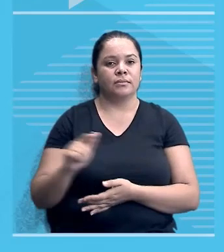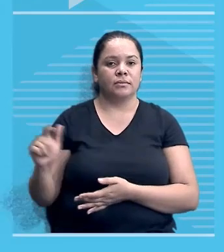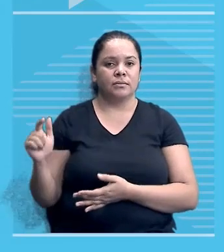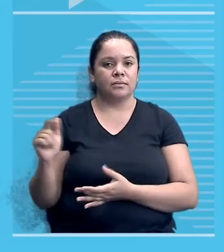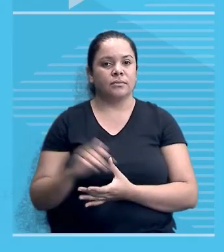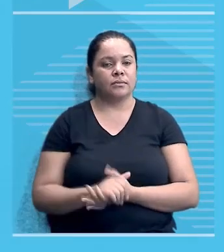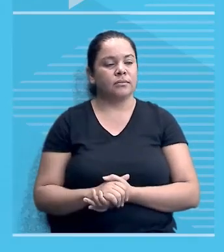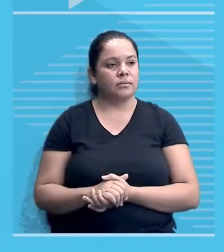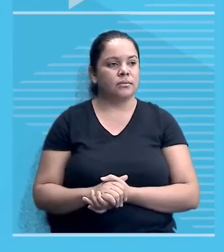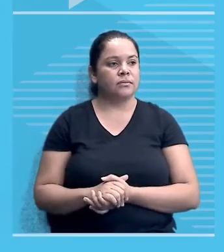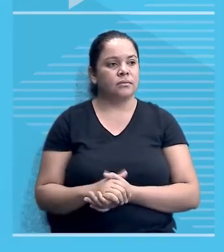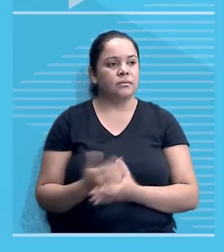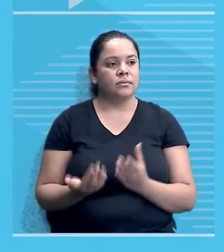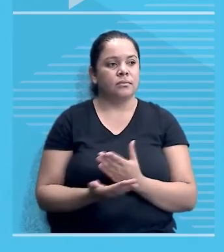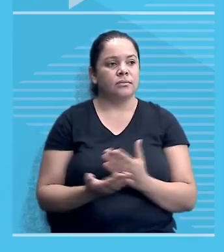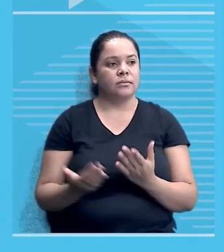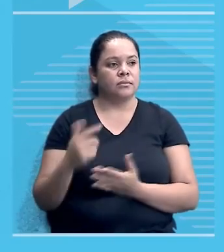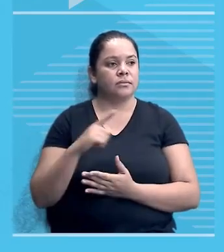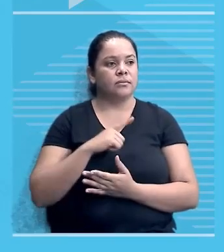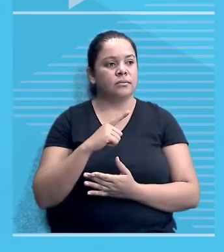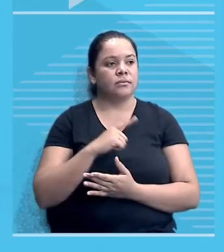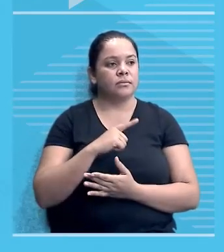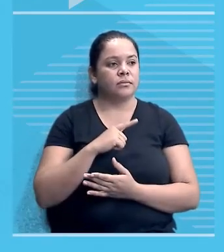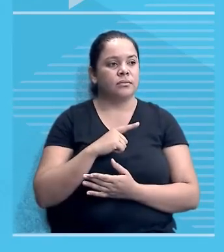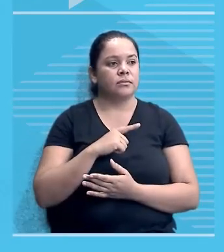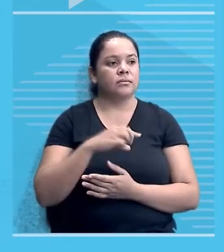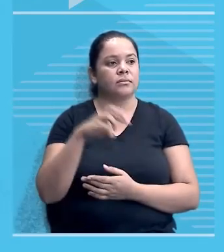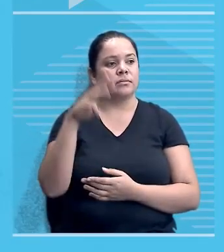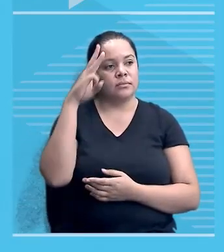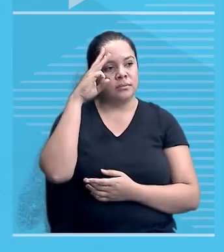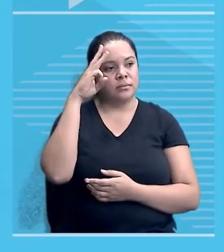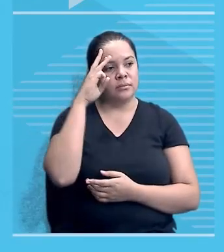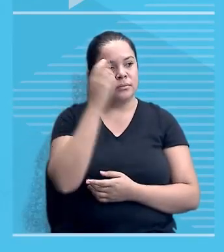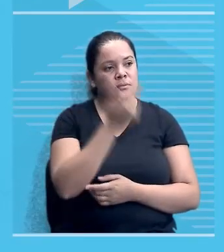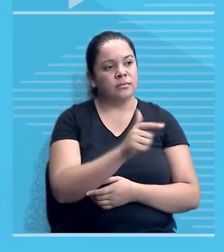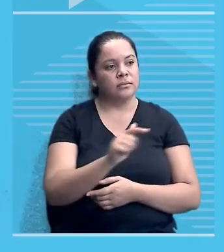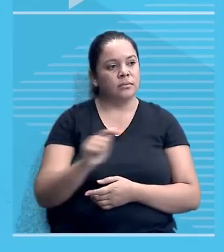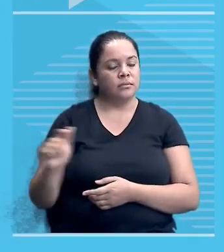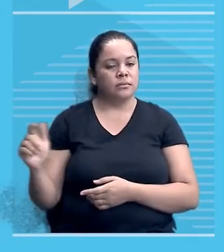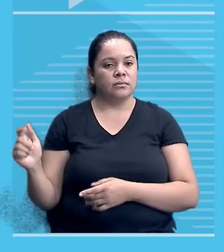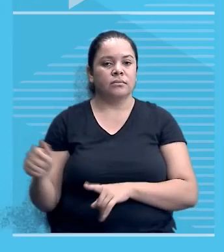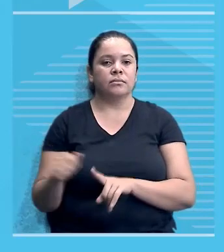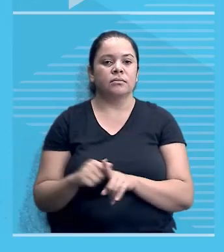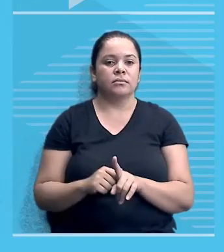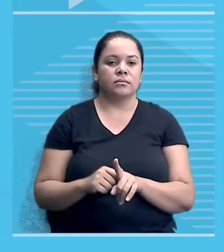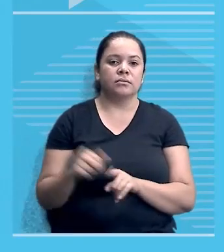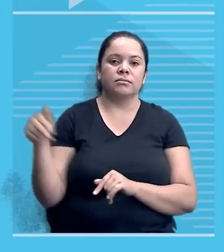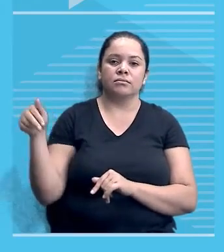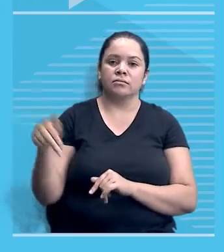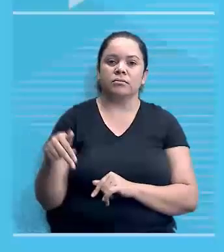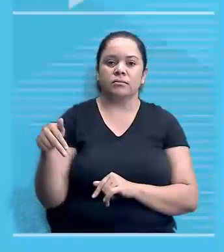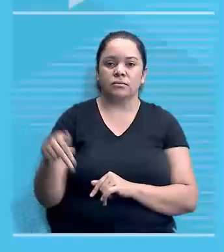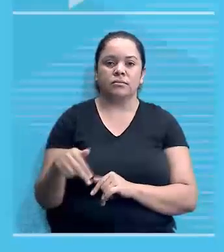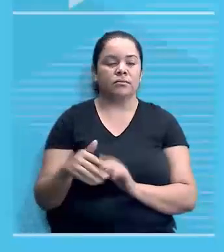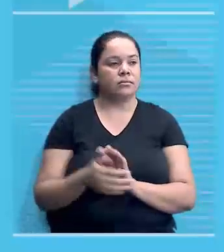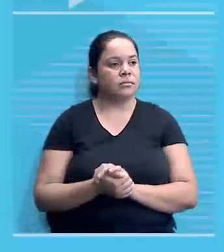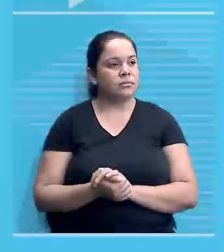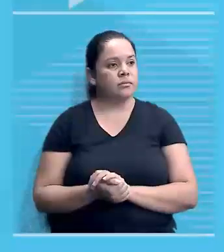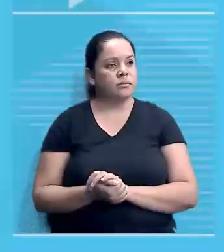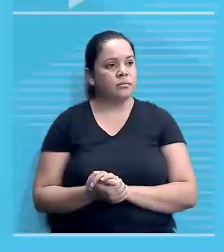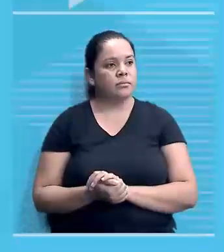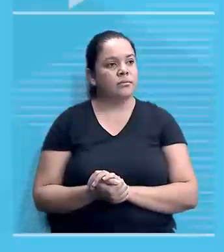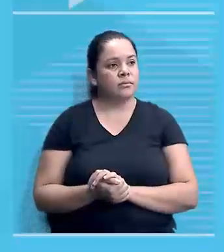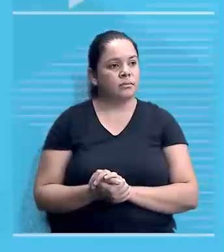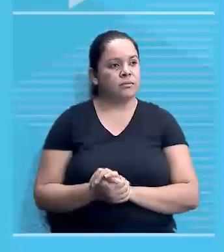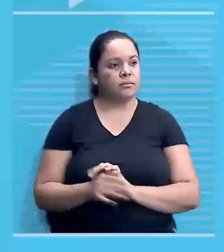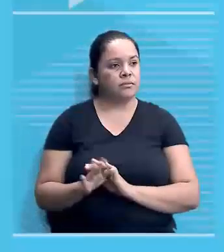mestre Adriano ou seja na próxima terça-feira já vai ser em novembro né e no slide